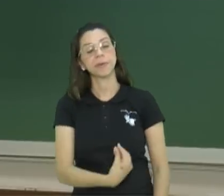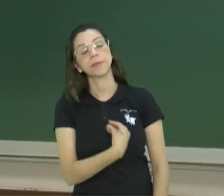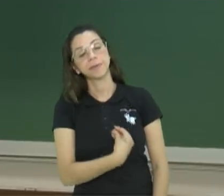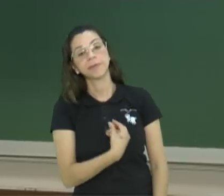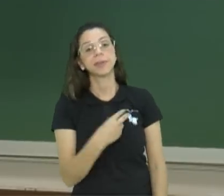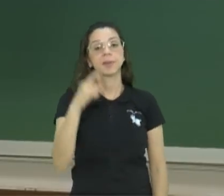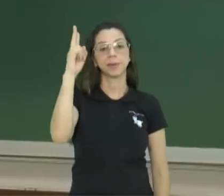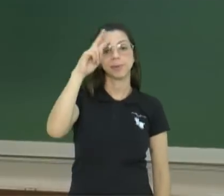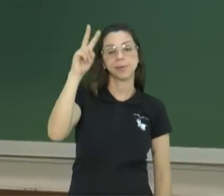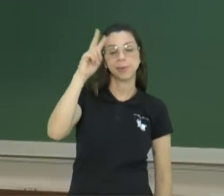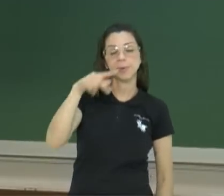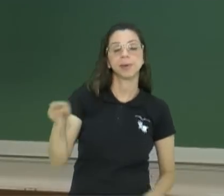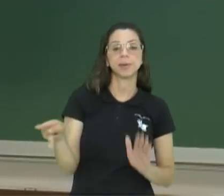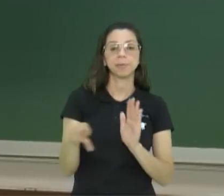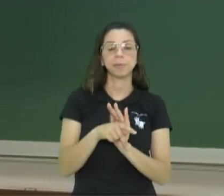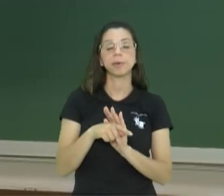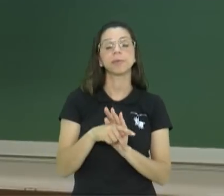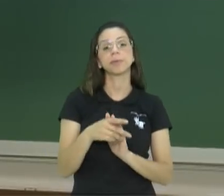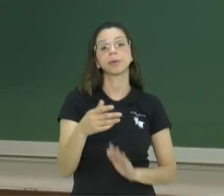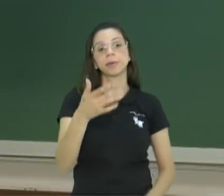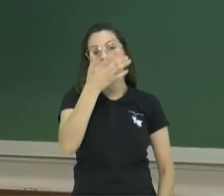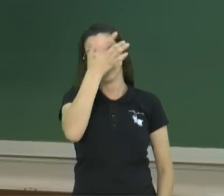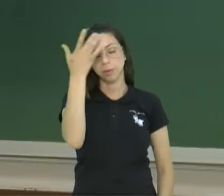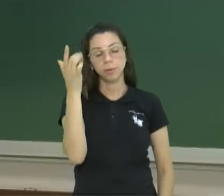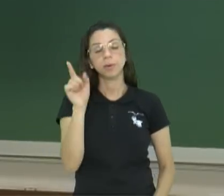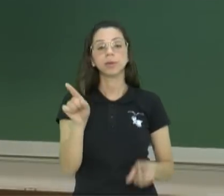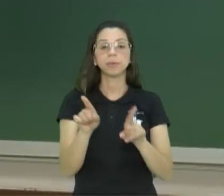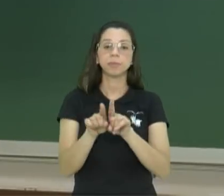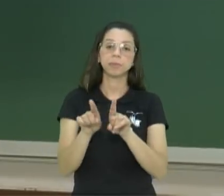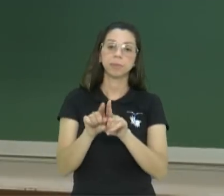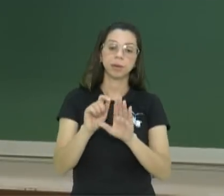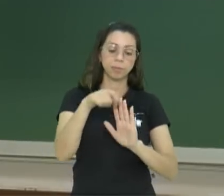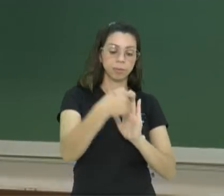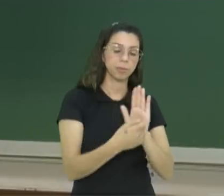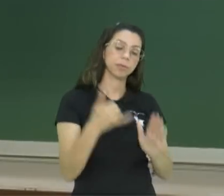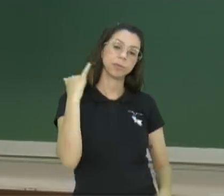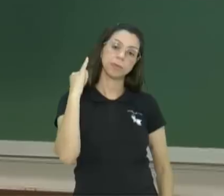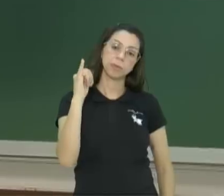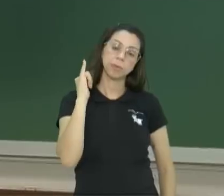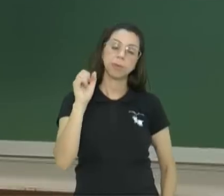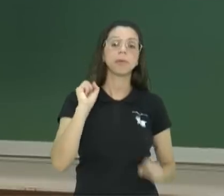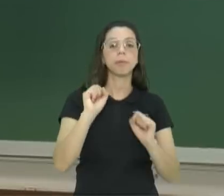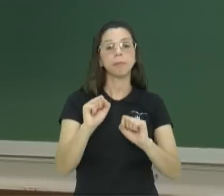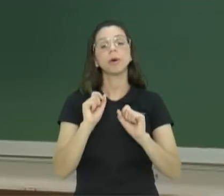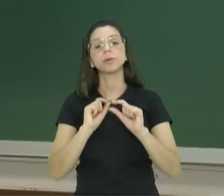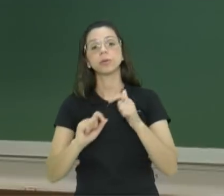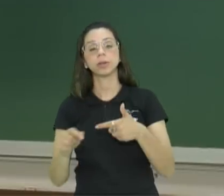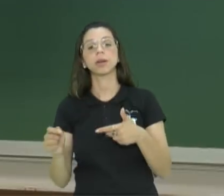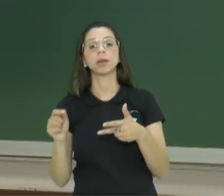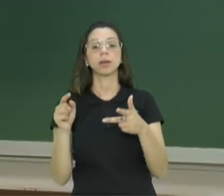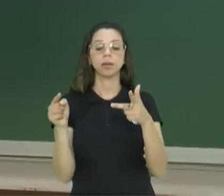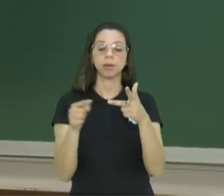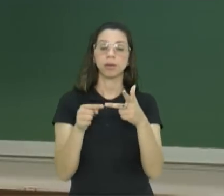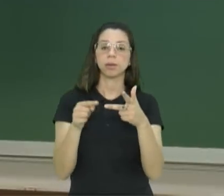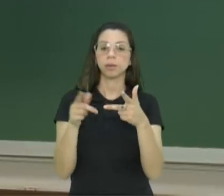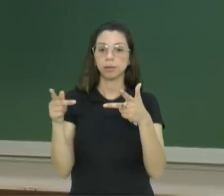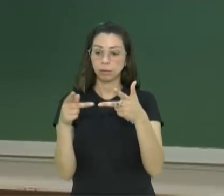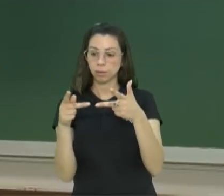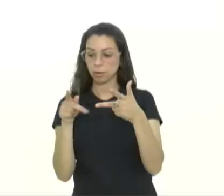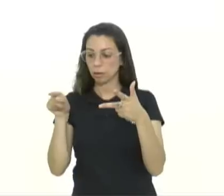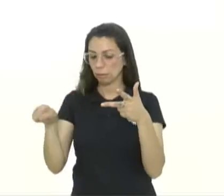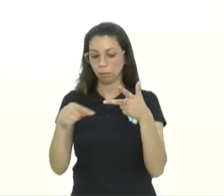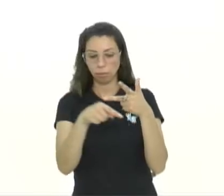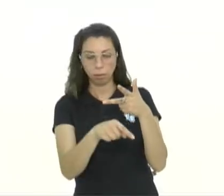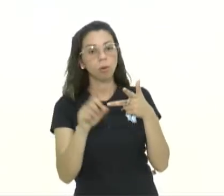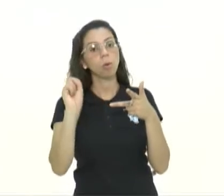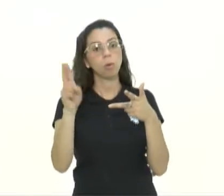das pessoas, é um texto narrativo e pode ser escrito em terceira pessoa ou em primeira pessoa.